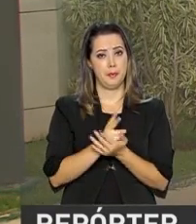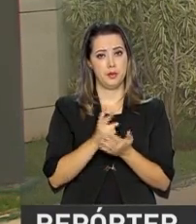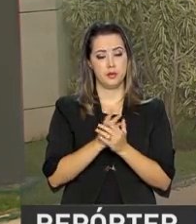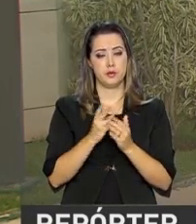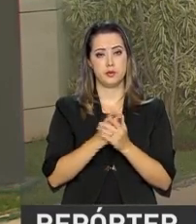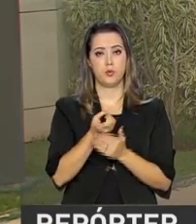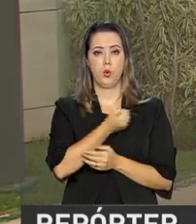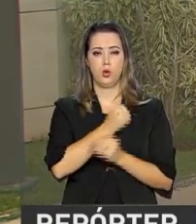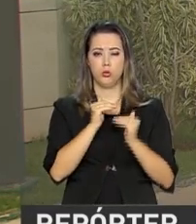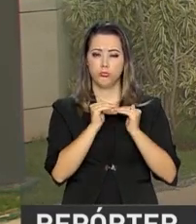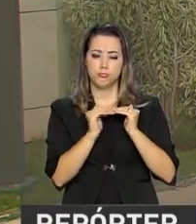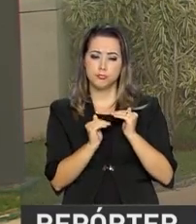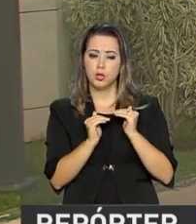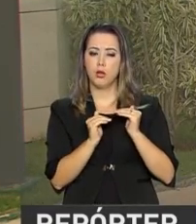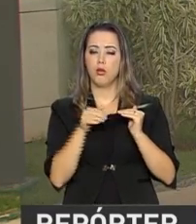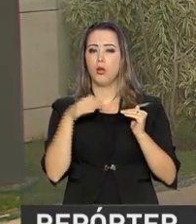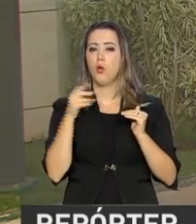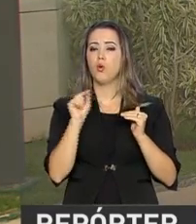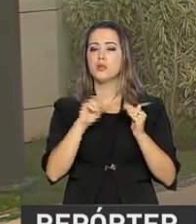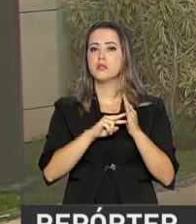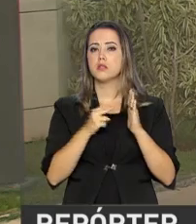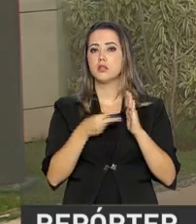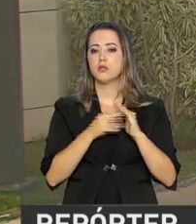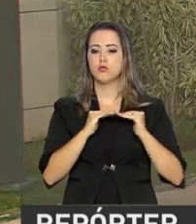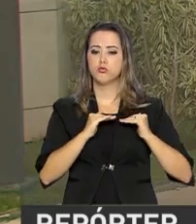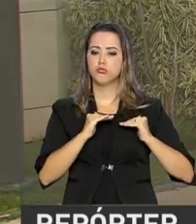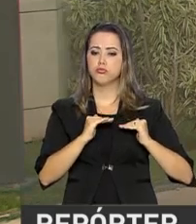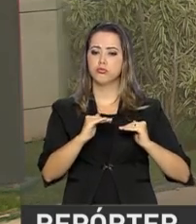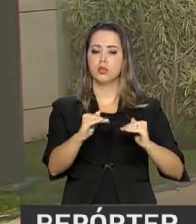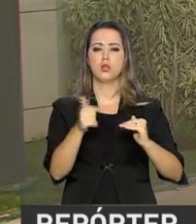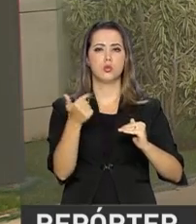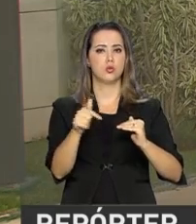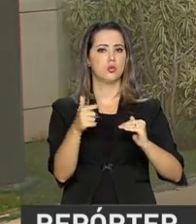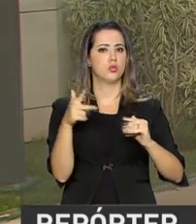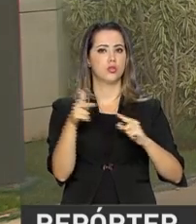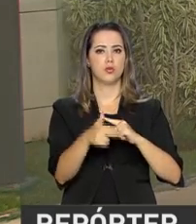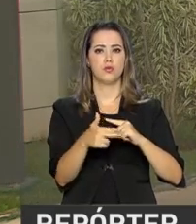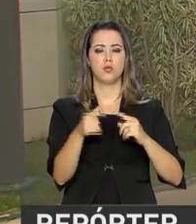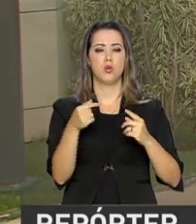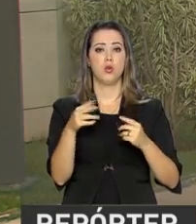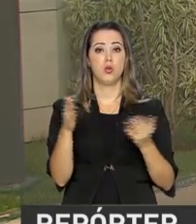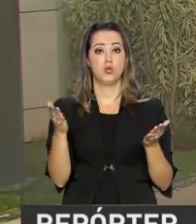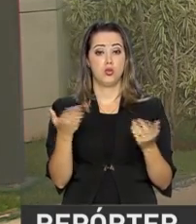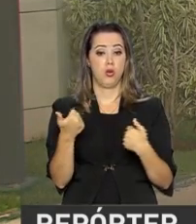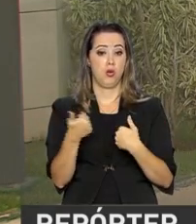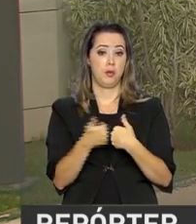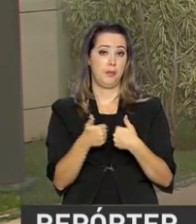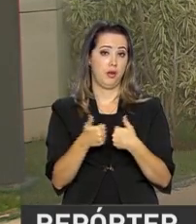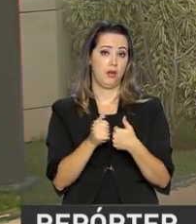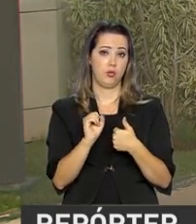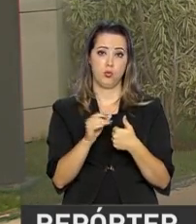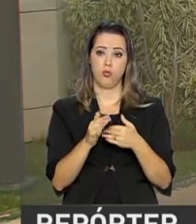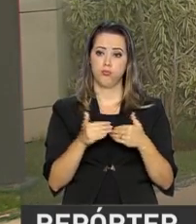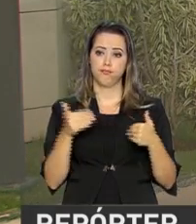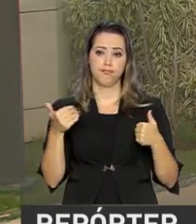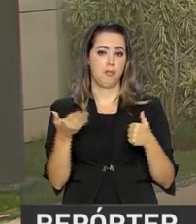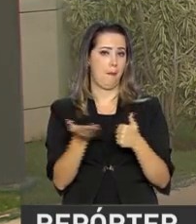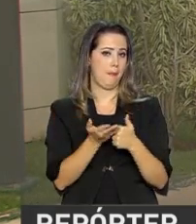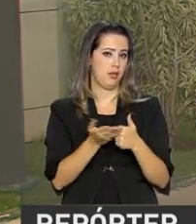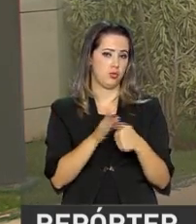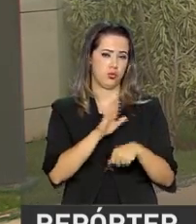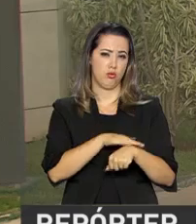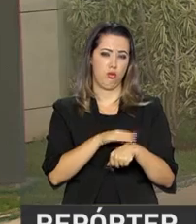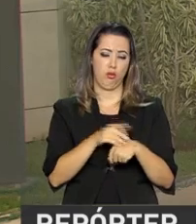o brasil em perspectiva estável ou seja sem previsões para novo corte no curto e médio prazo segundo a agência